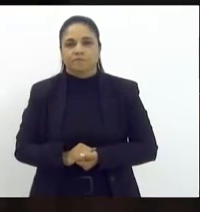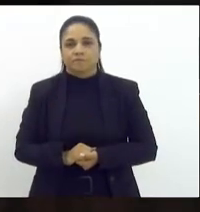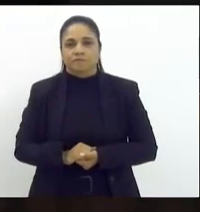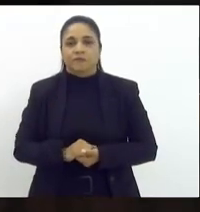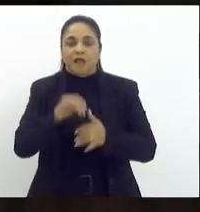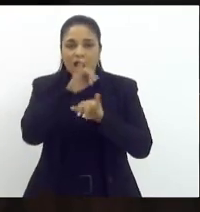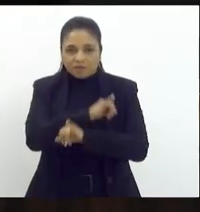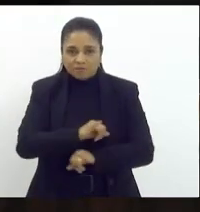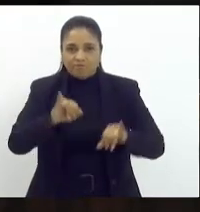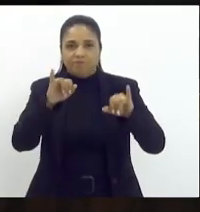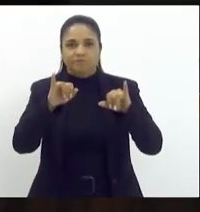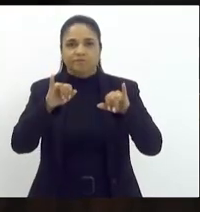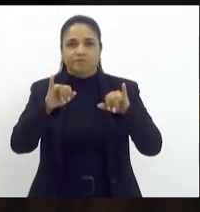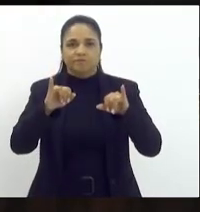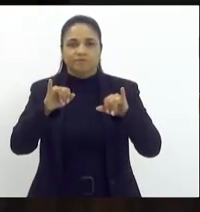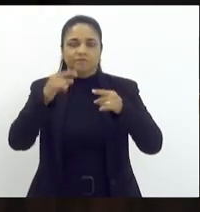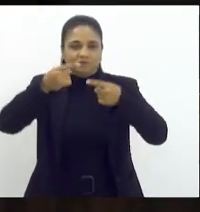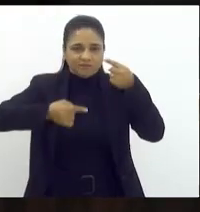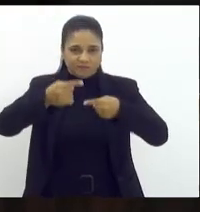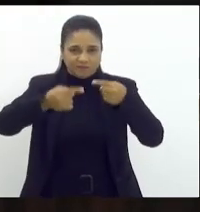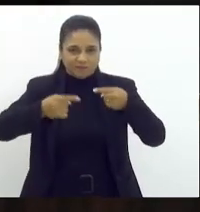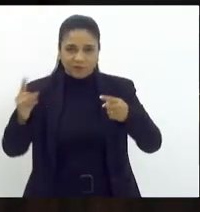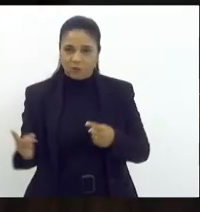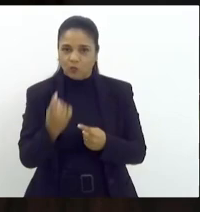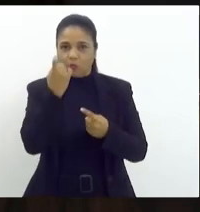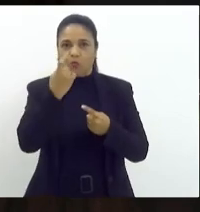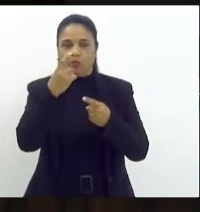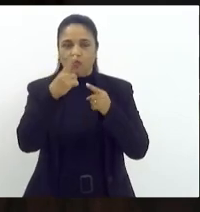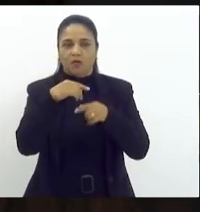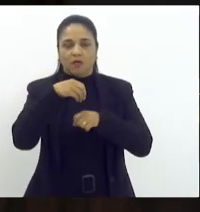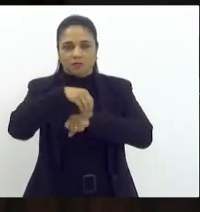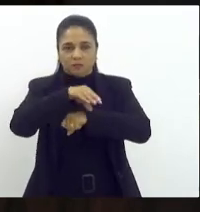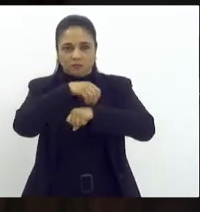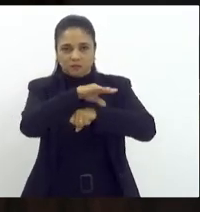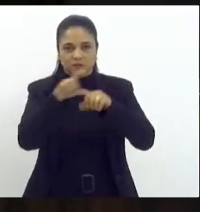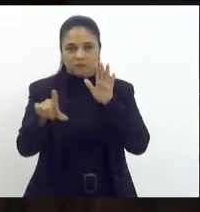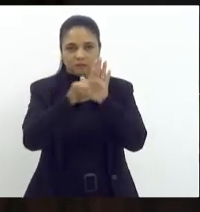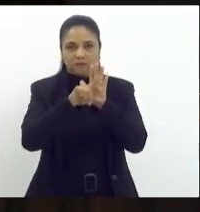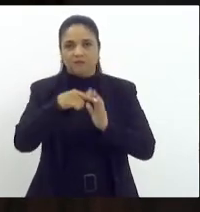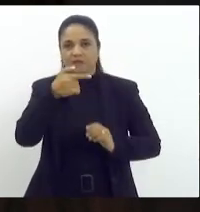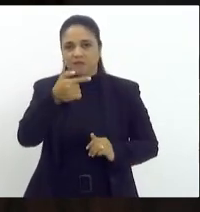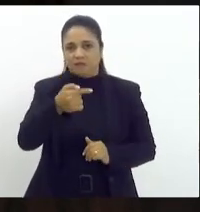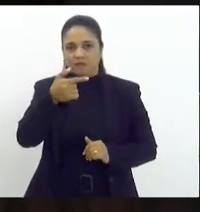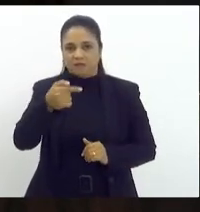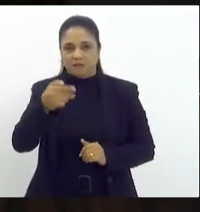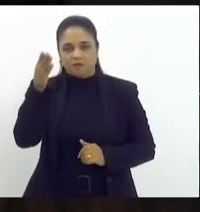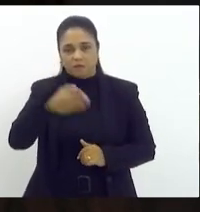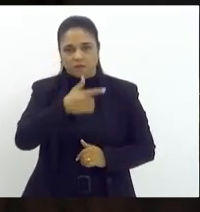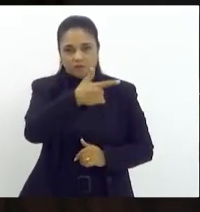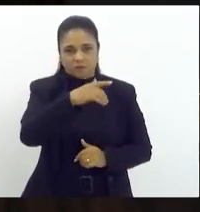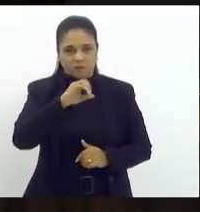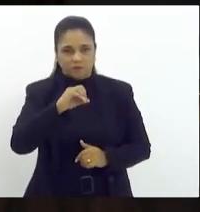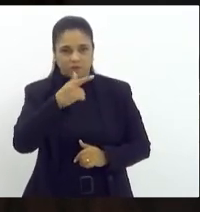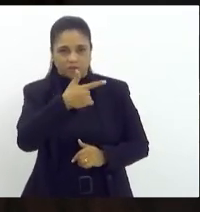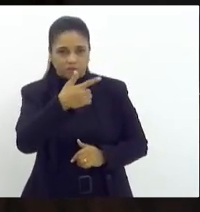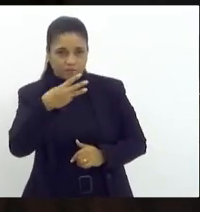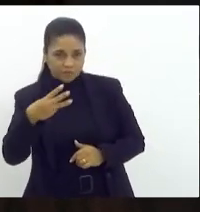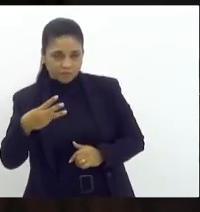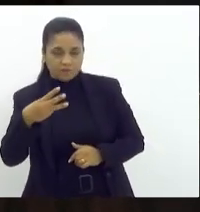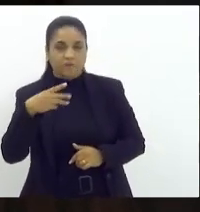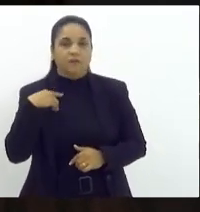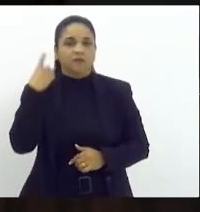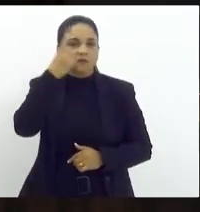anuncio em discussão única indicação Legislativa número 77 de 23 autores deputada Marta Rocha